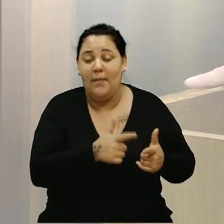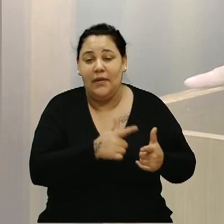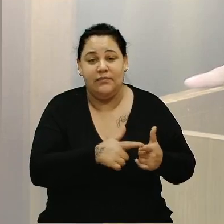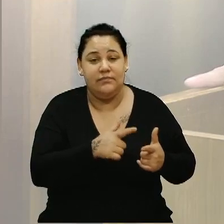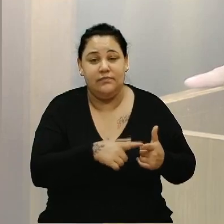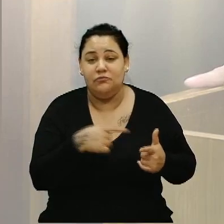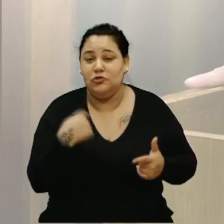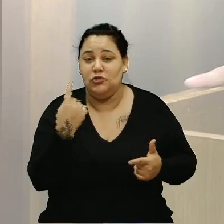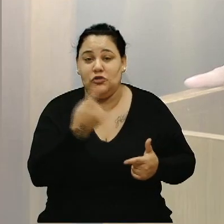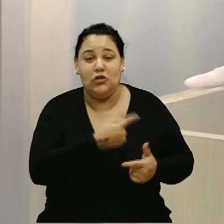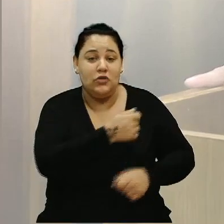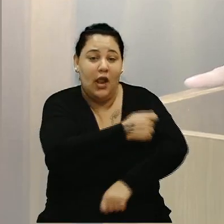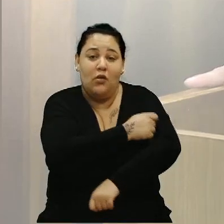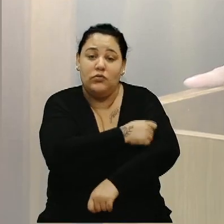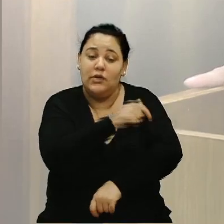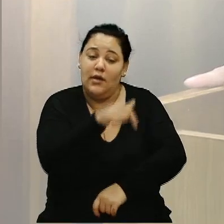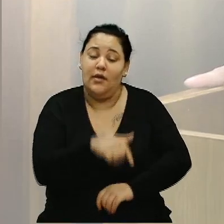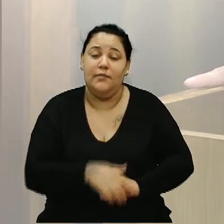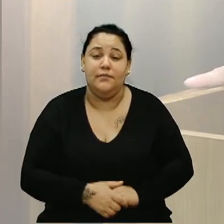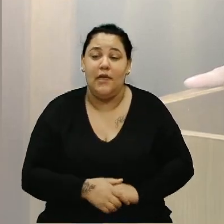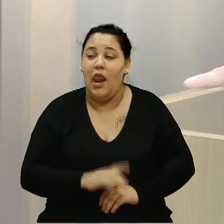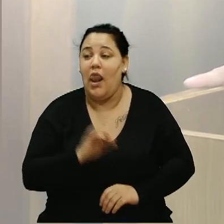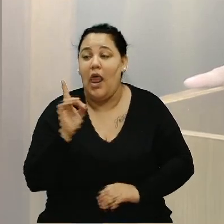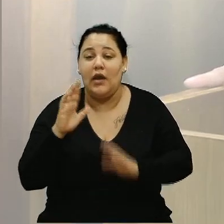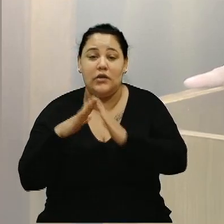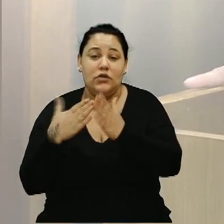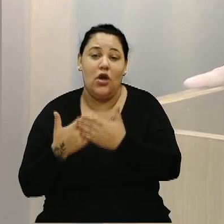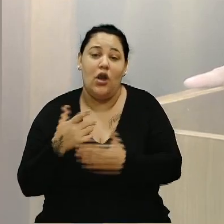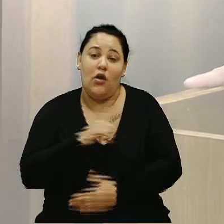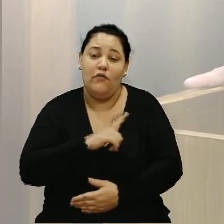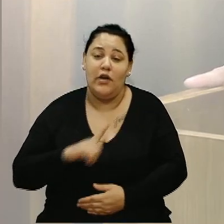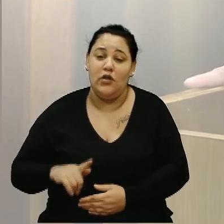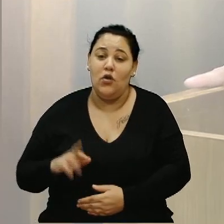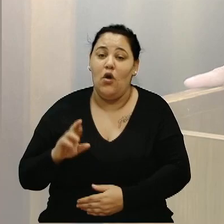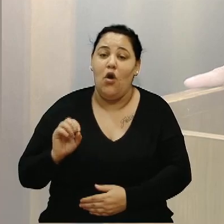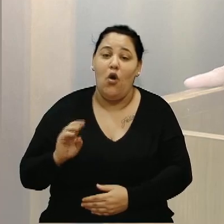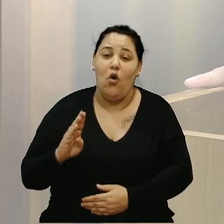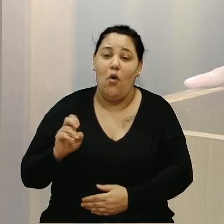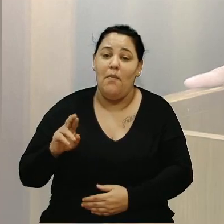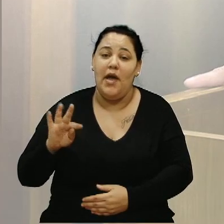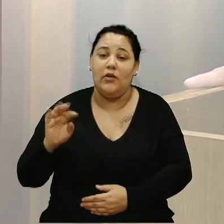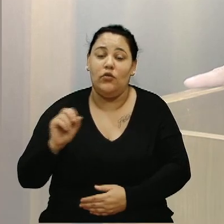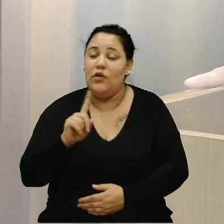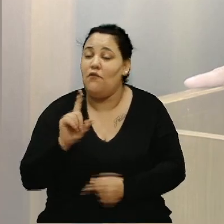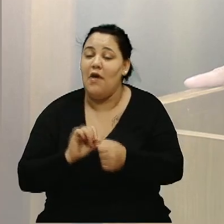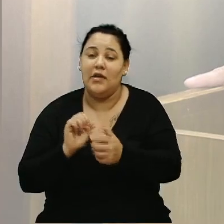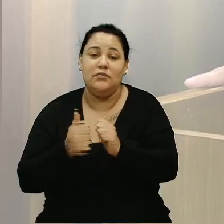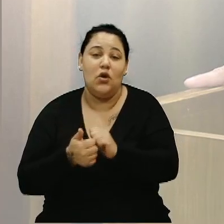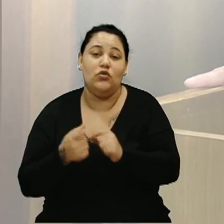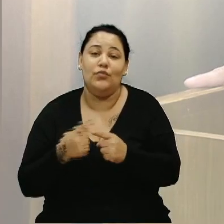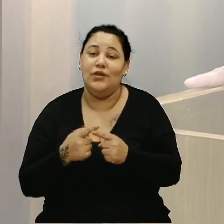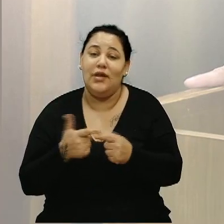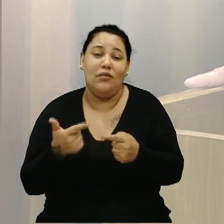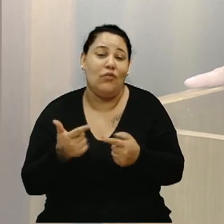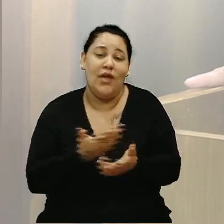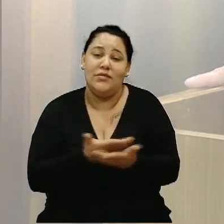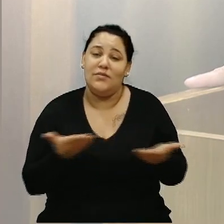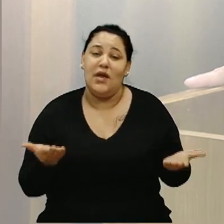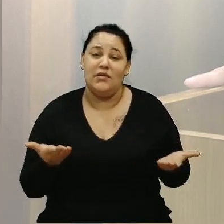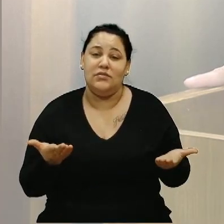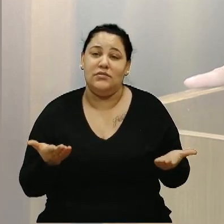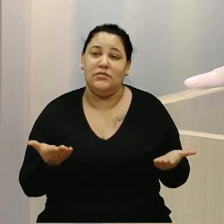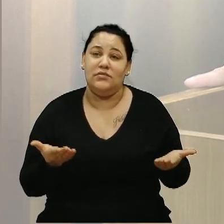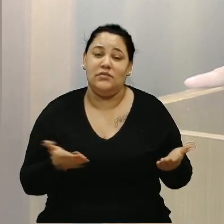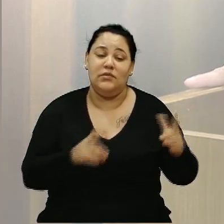nossos estudantes. Lá no governador Roberto Silveira eles não fazem esporte, porque não tem espaço. Em